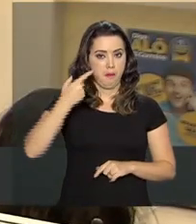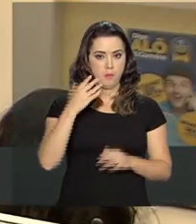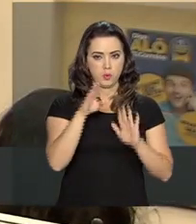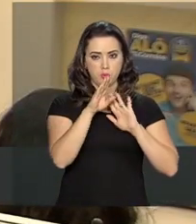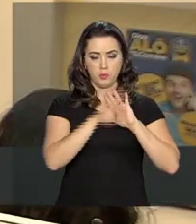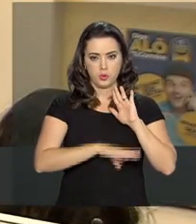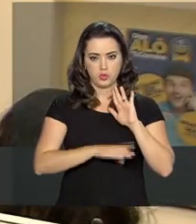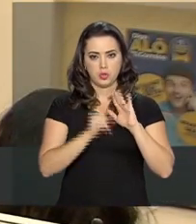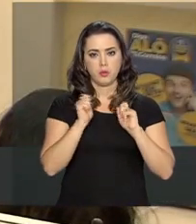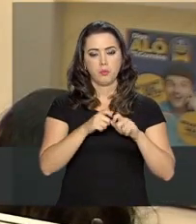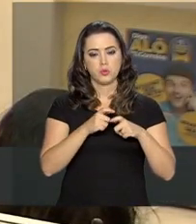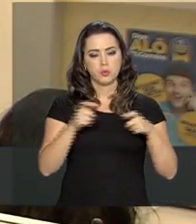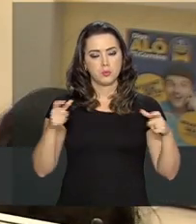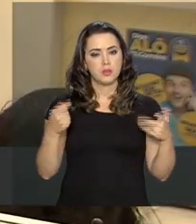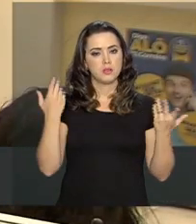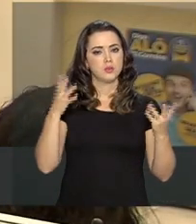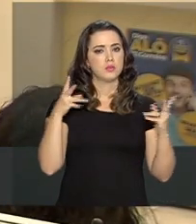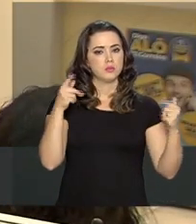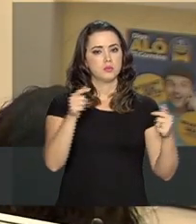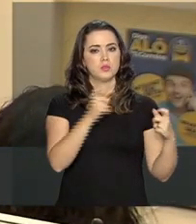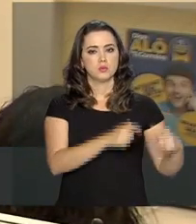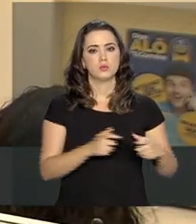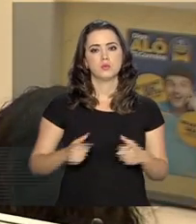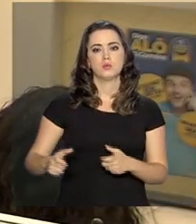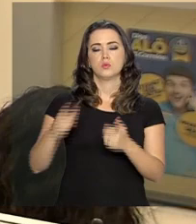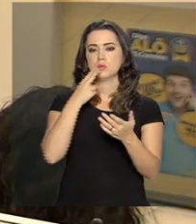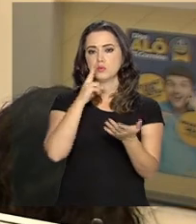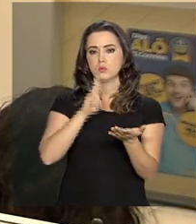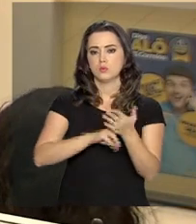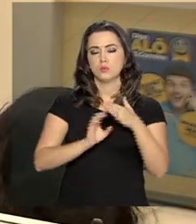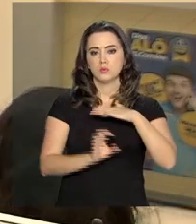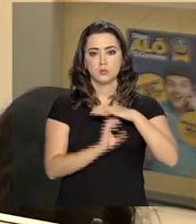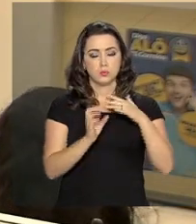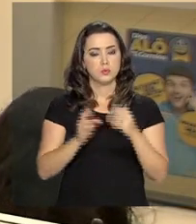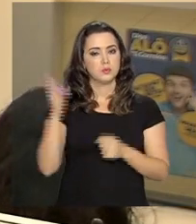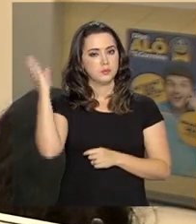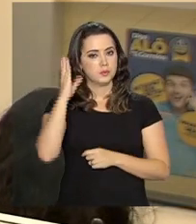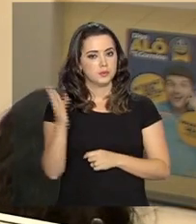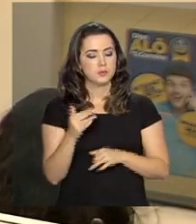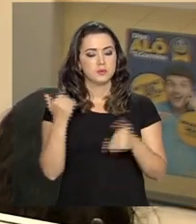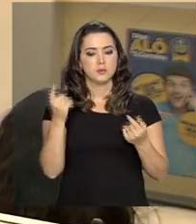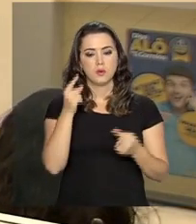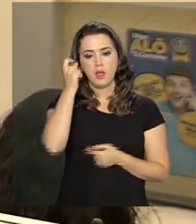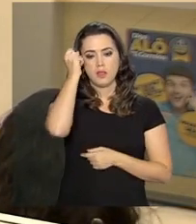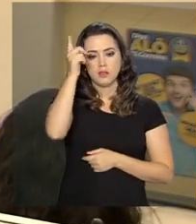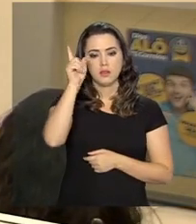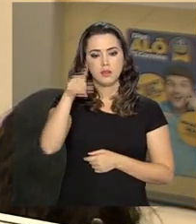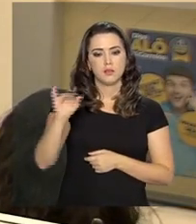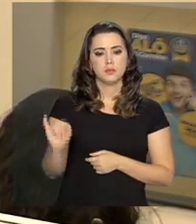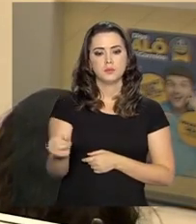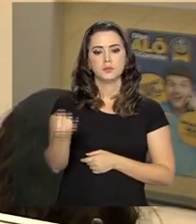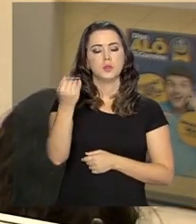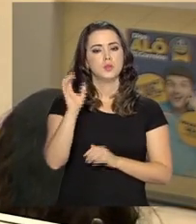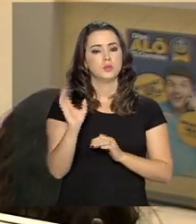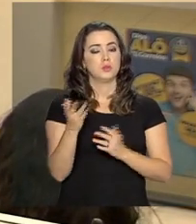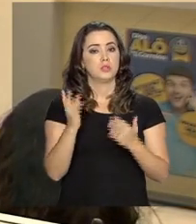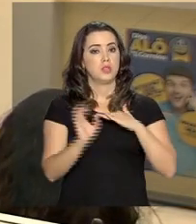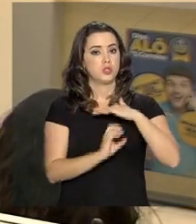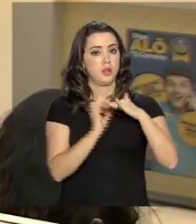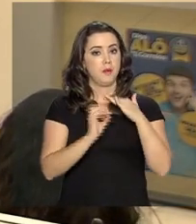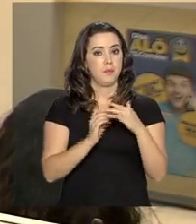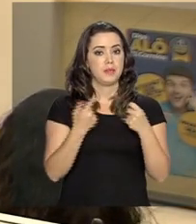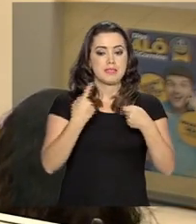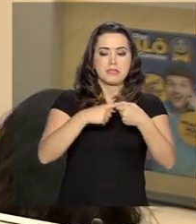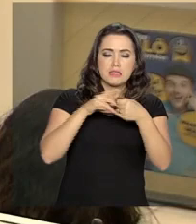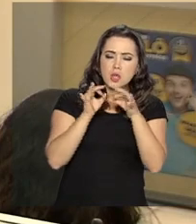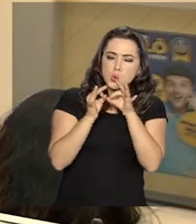o convênio pode ser ampliado para todas as agências dos Correios do Brasil. A ideia é aproveitar a presença da empresa nos municípios